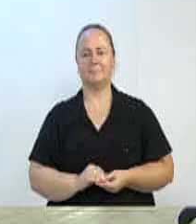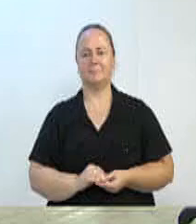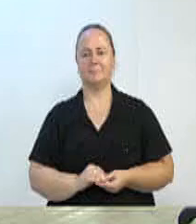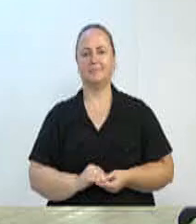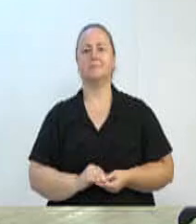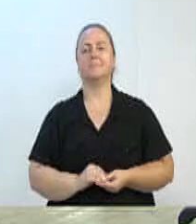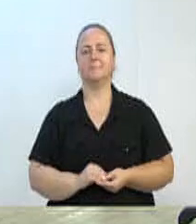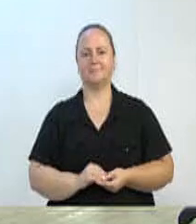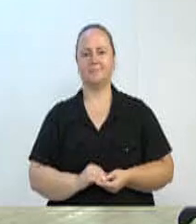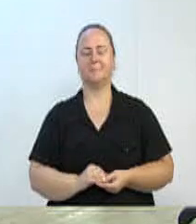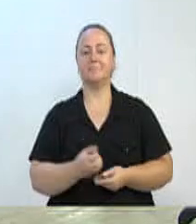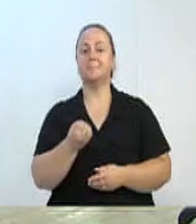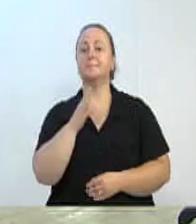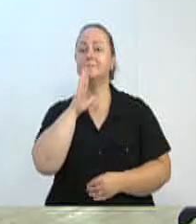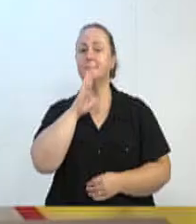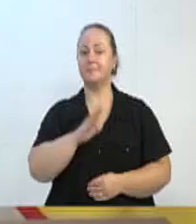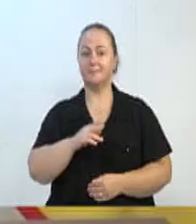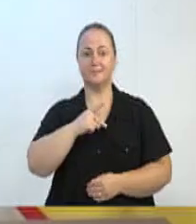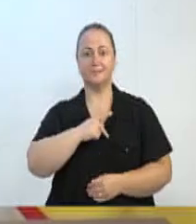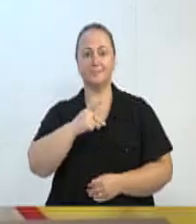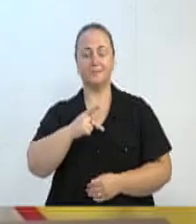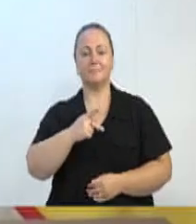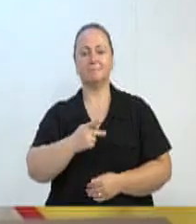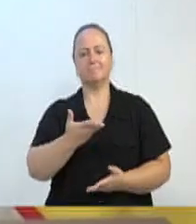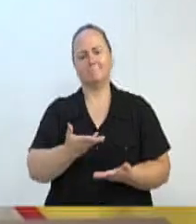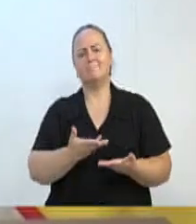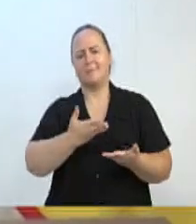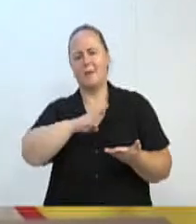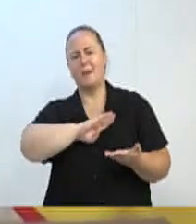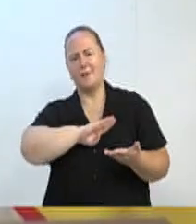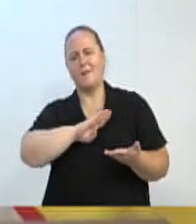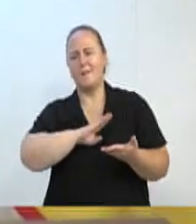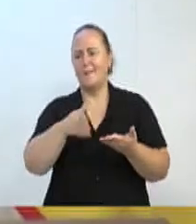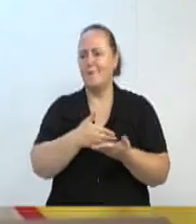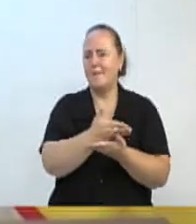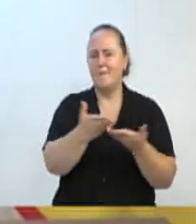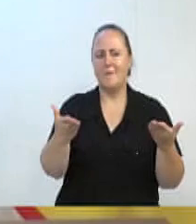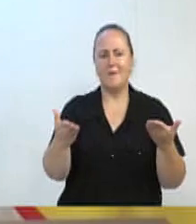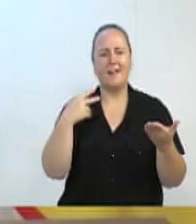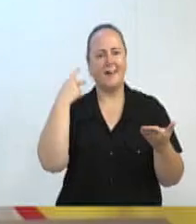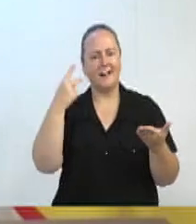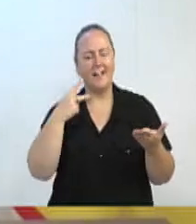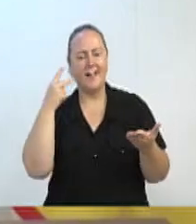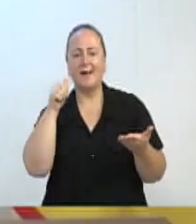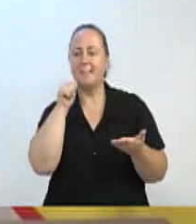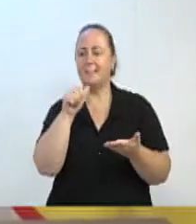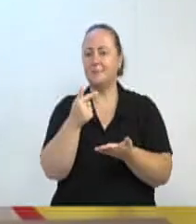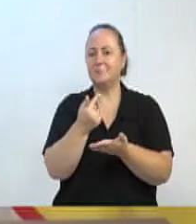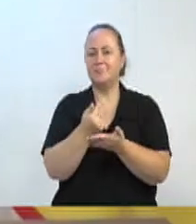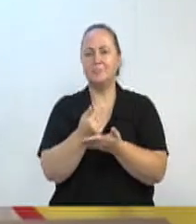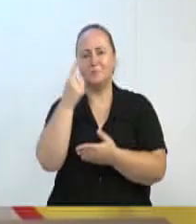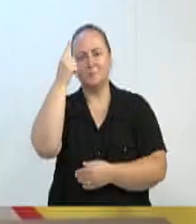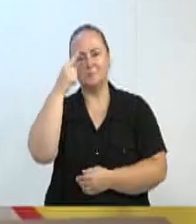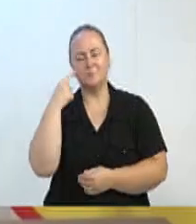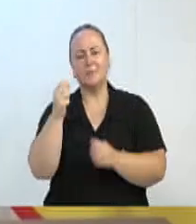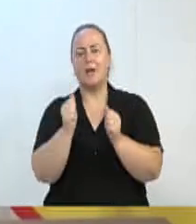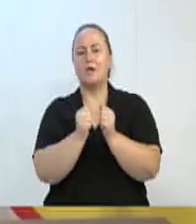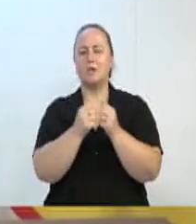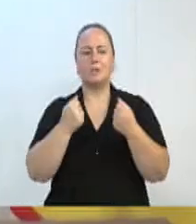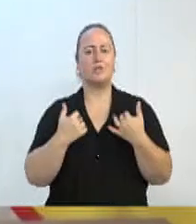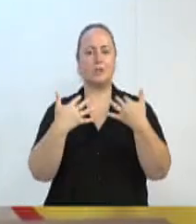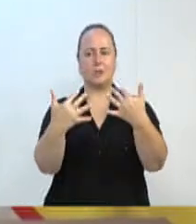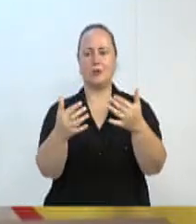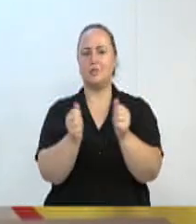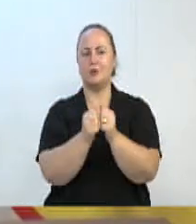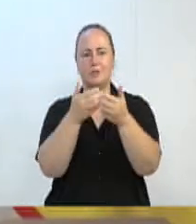Oi boa tarde Presidente Boa tarde colegas vereadores vereadores a toda comunidade que nos acompanha através aqui do plenário da nossa